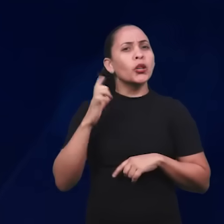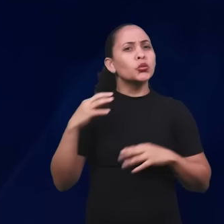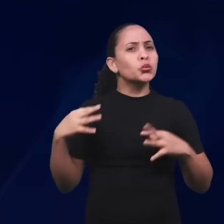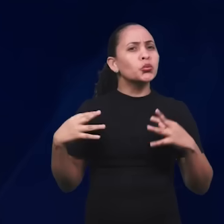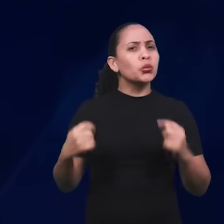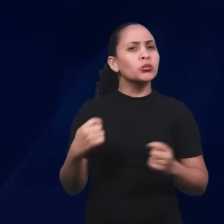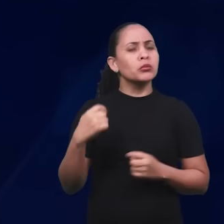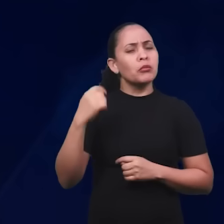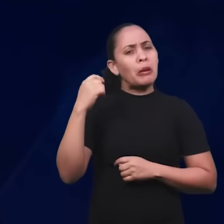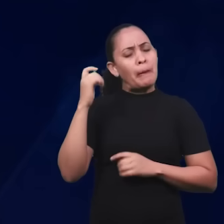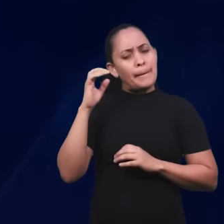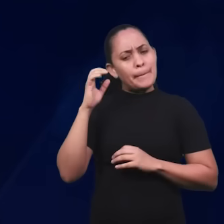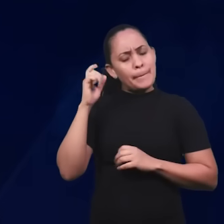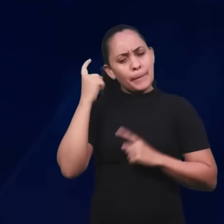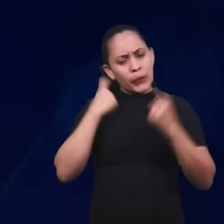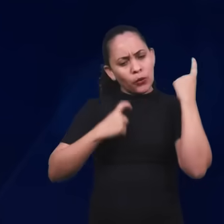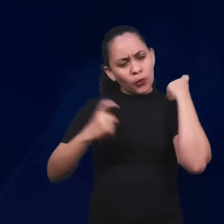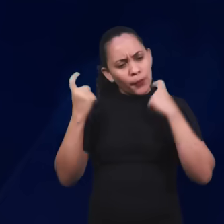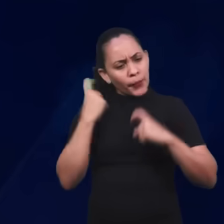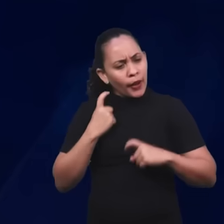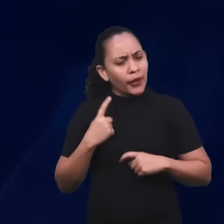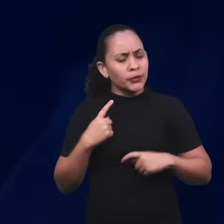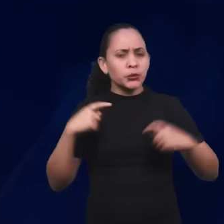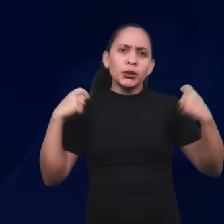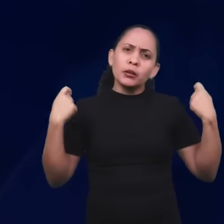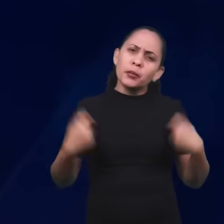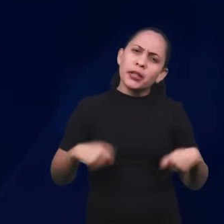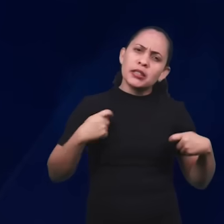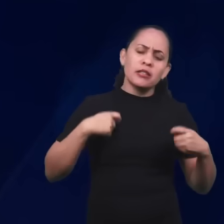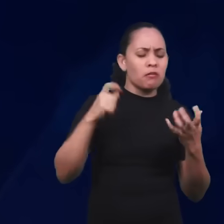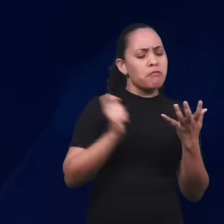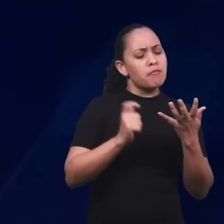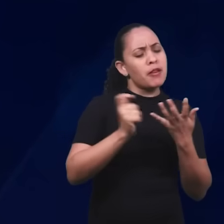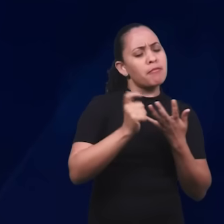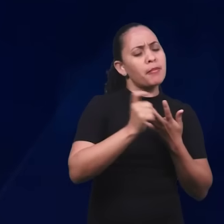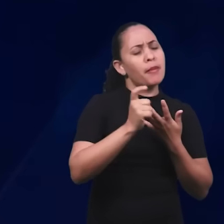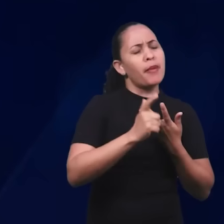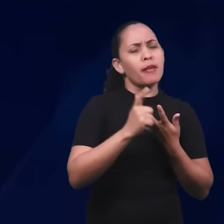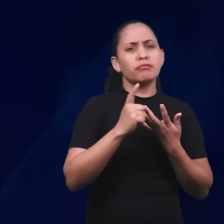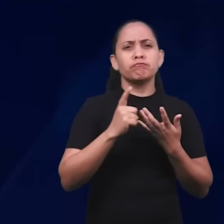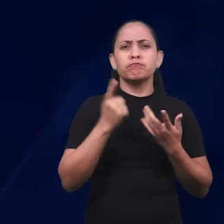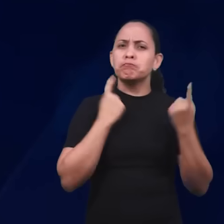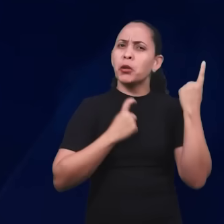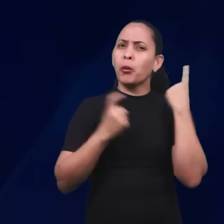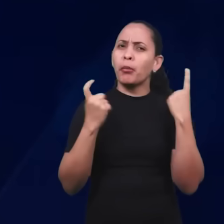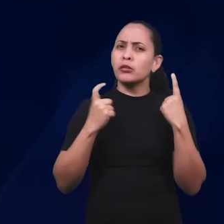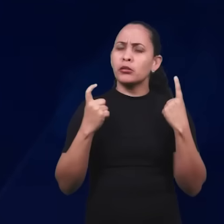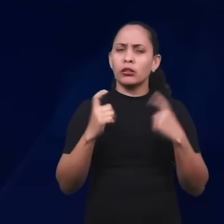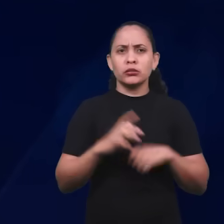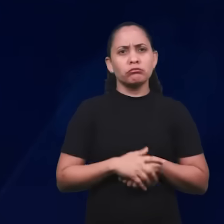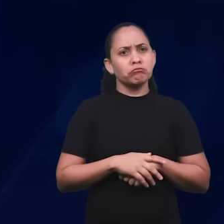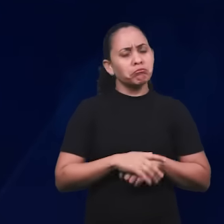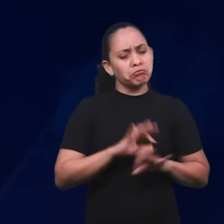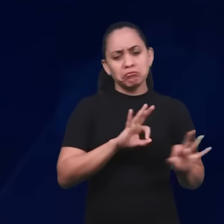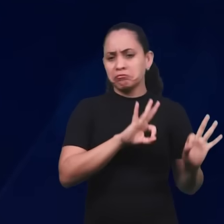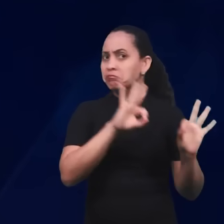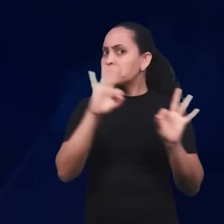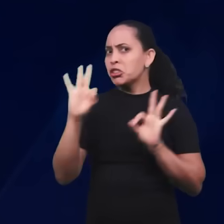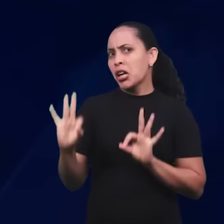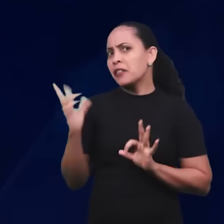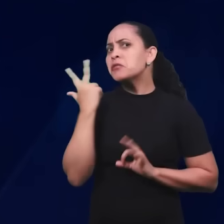estavam preocupados com as suas demandas, com as suas necessidades, com as suas preocupações, comum no dia a